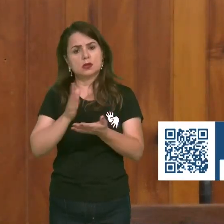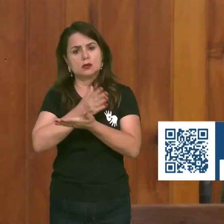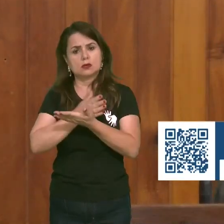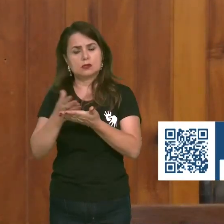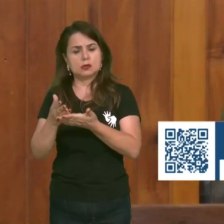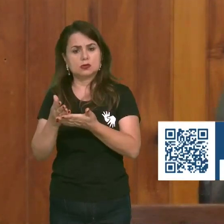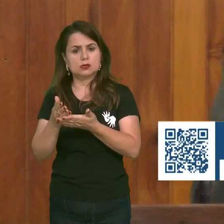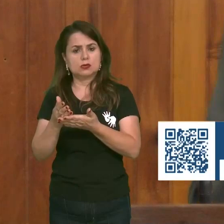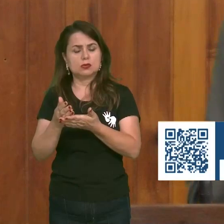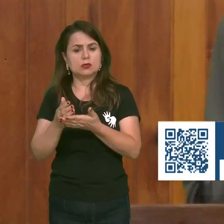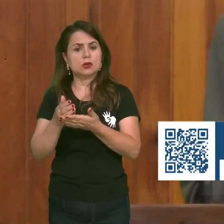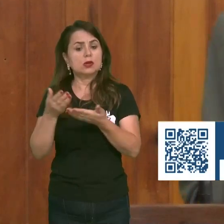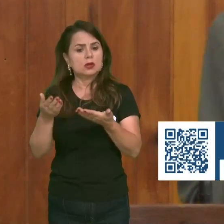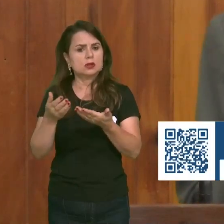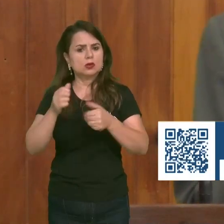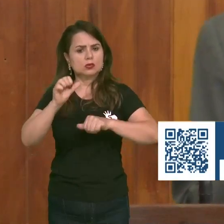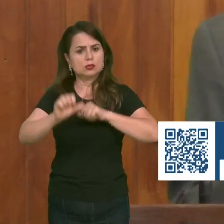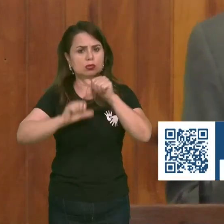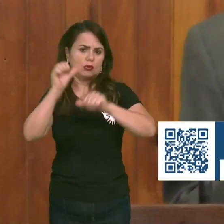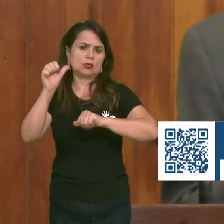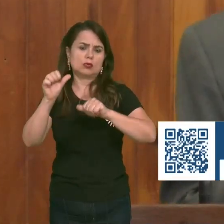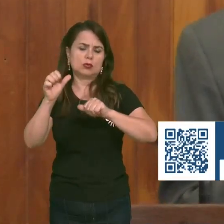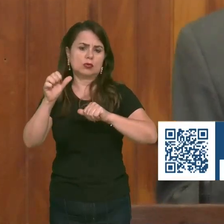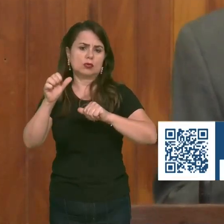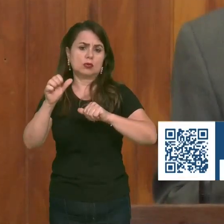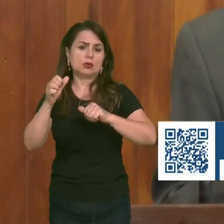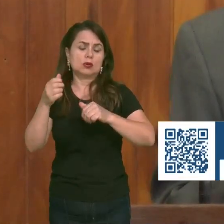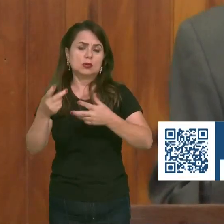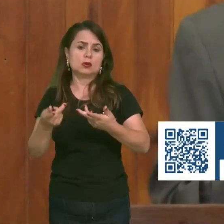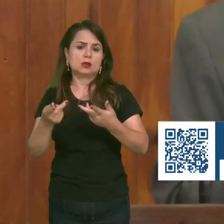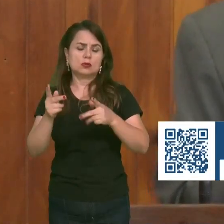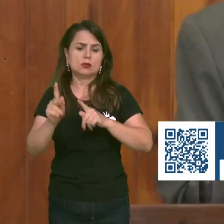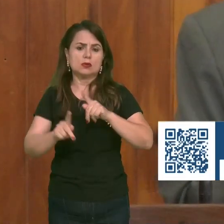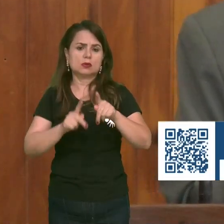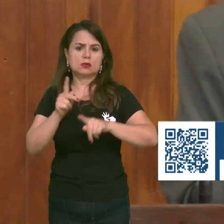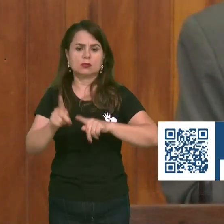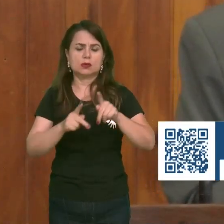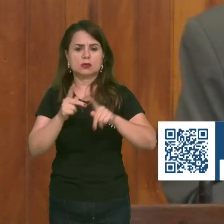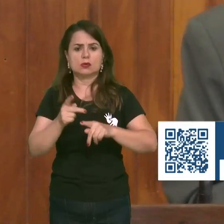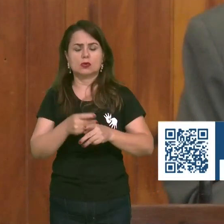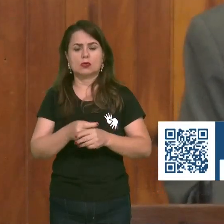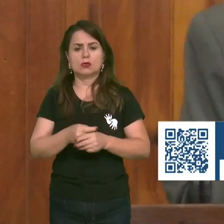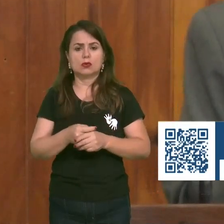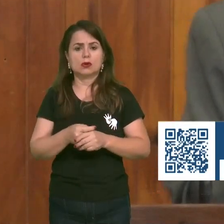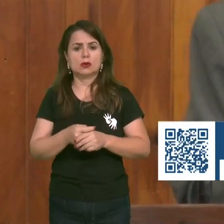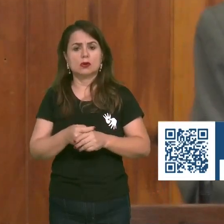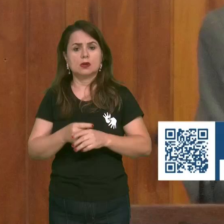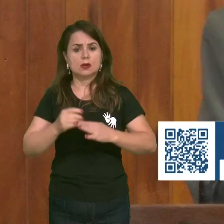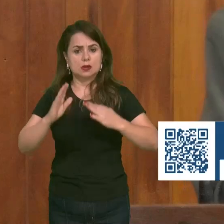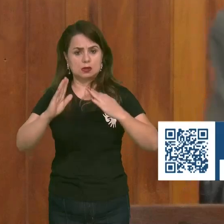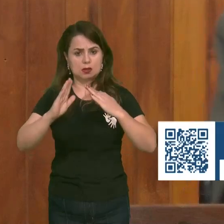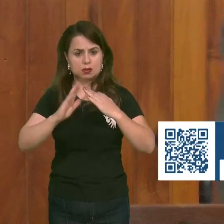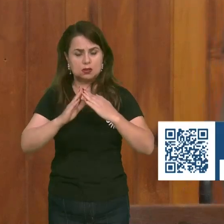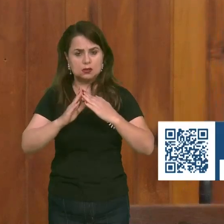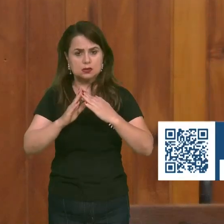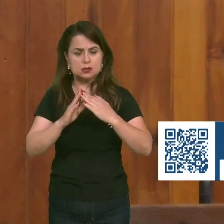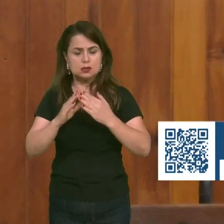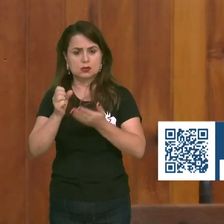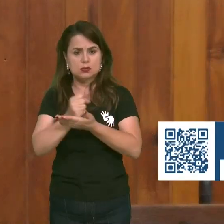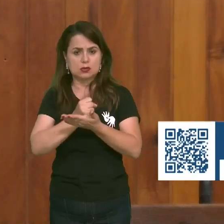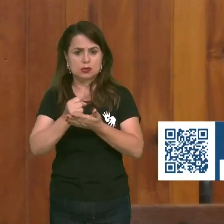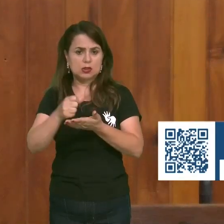modificado e com a utilização da Farmácia Apolo e isso Acabou